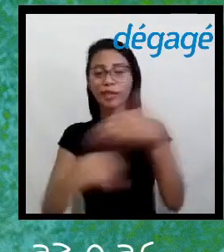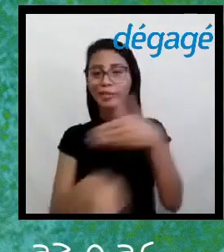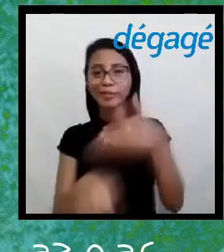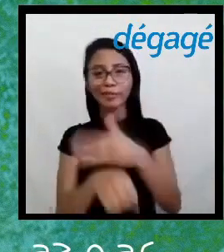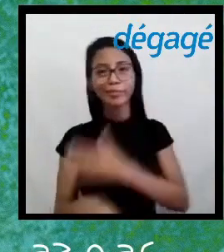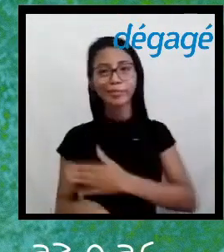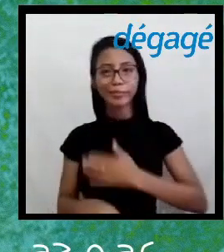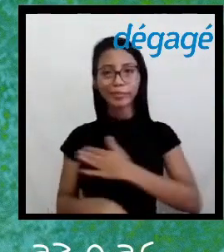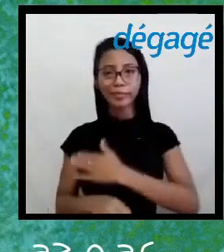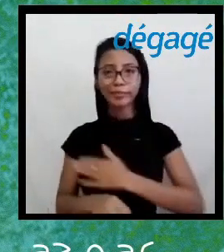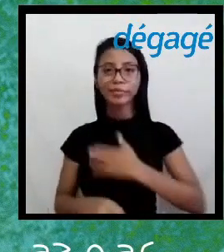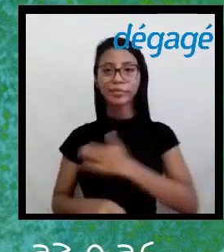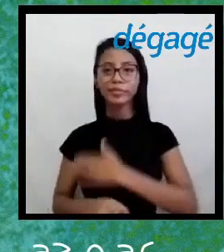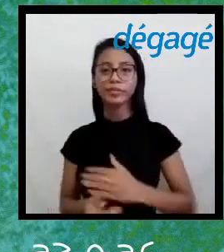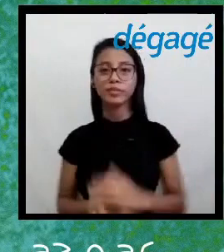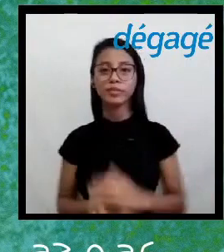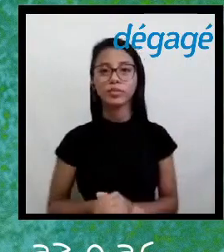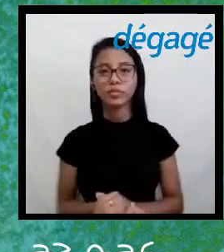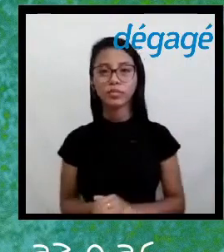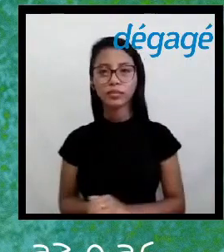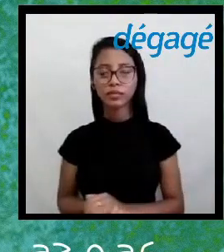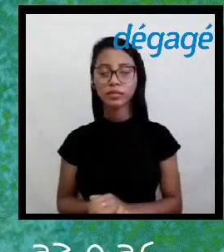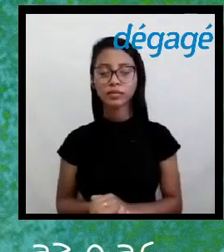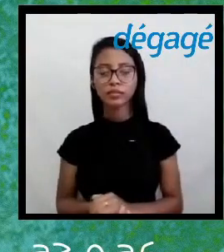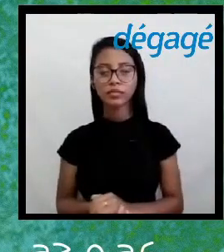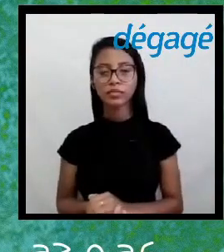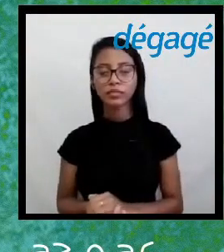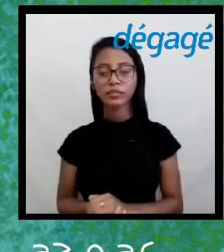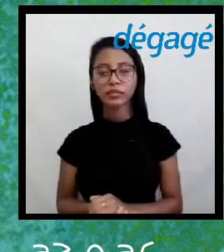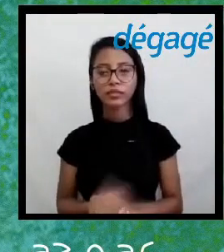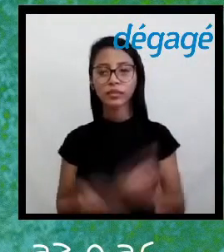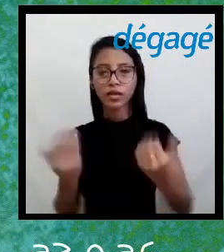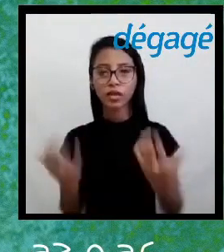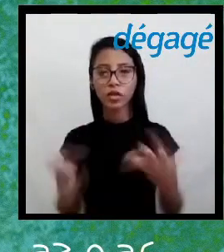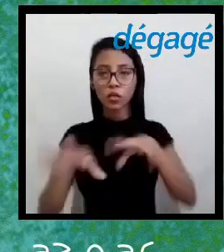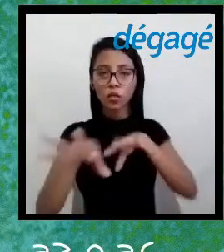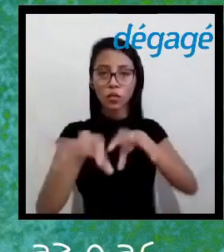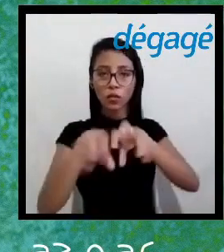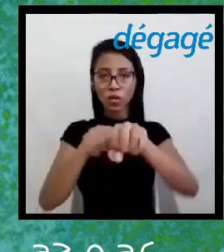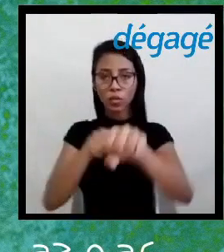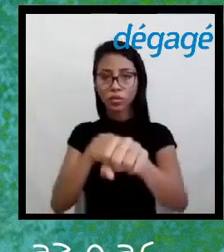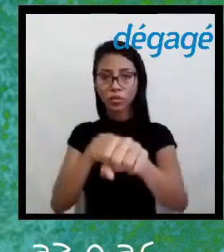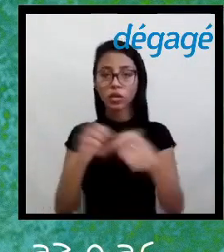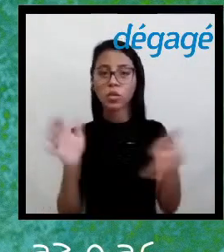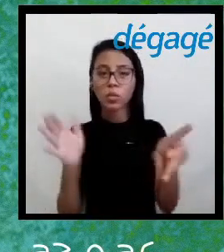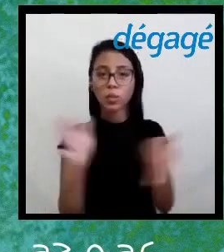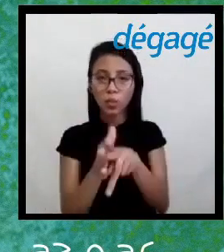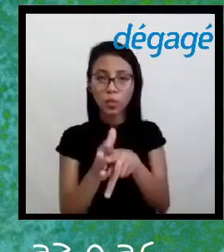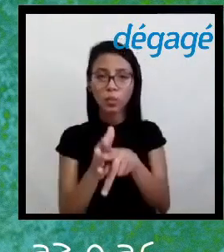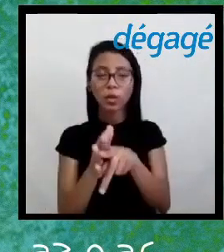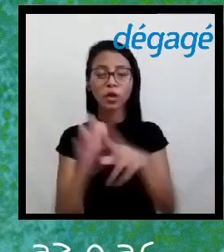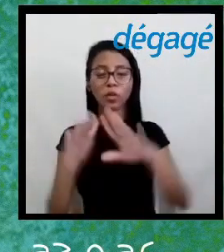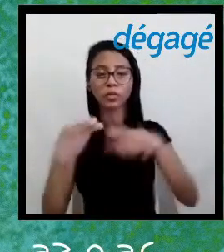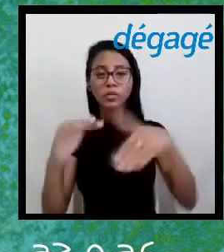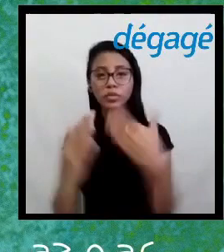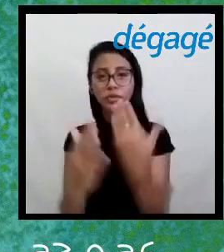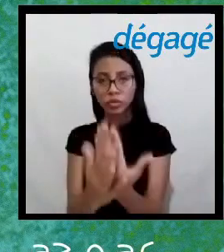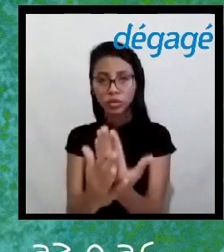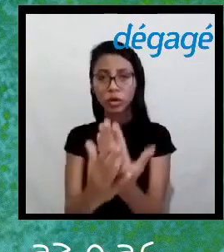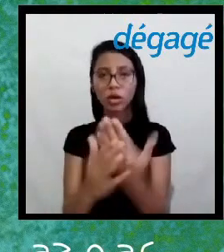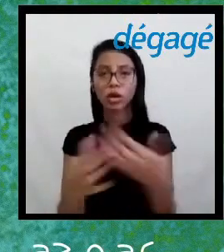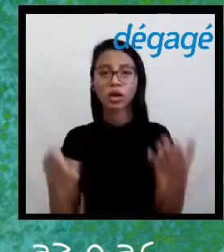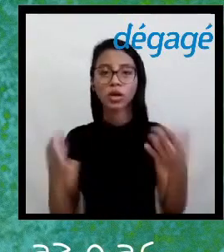para o mestrado para estudar formação de professores em relação à escola inclusiva mesmo, eu e Caíto e a Aline, a gente já tinha